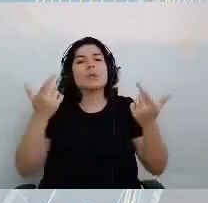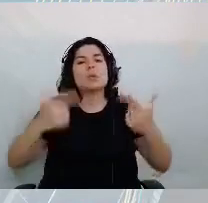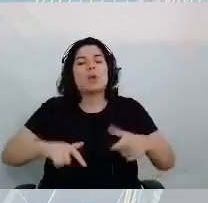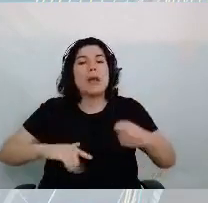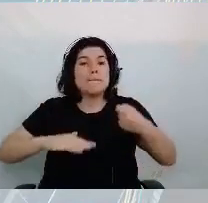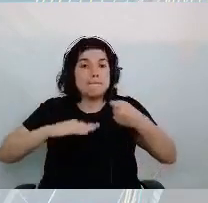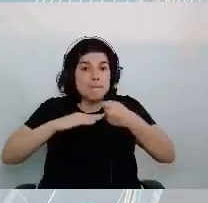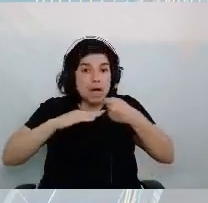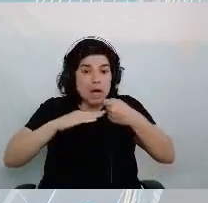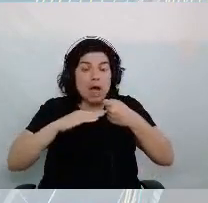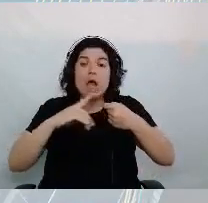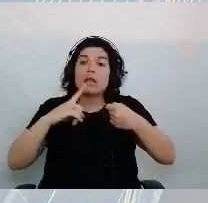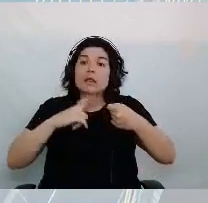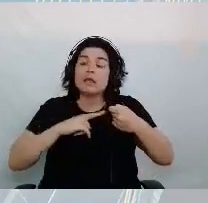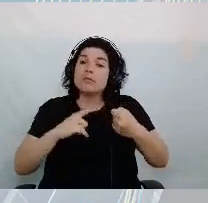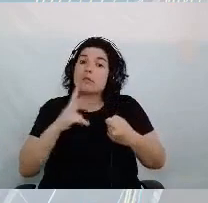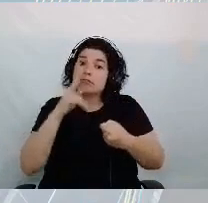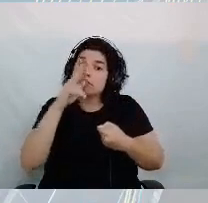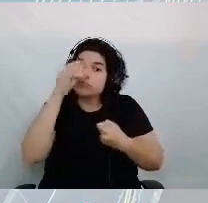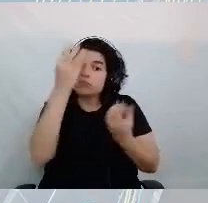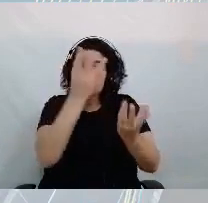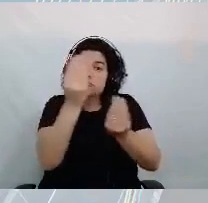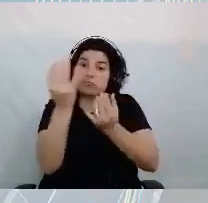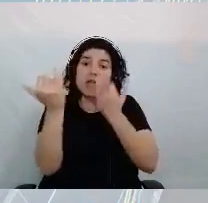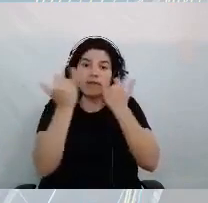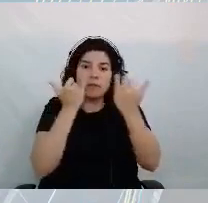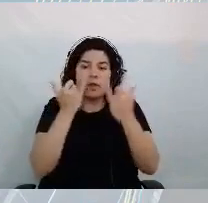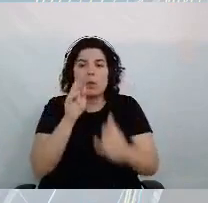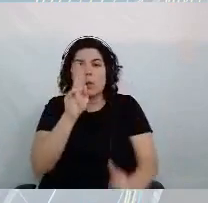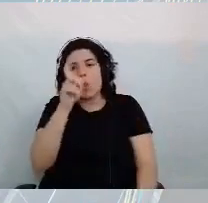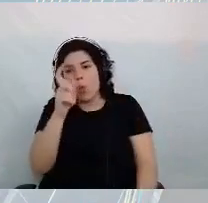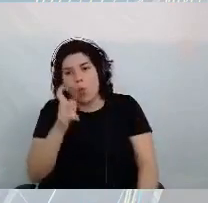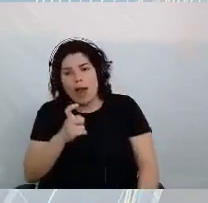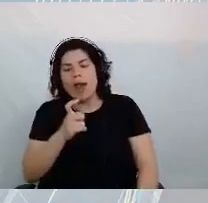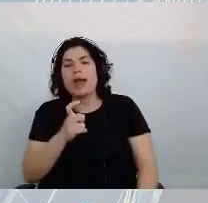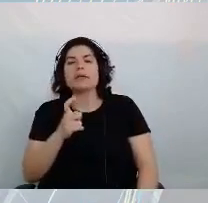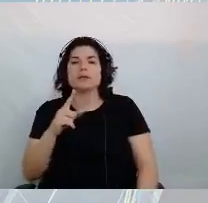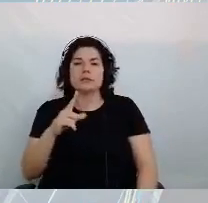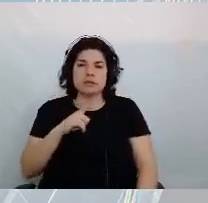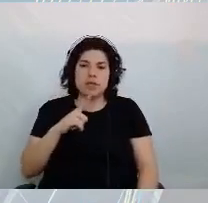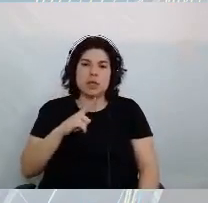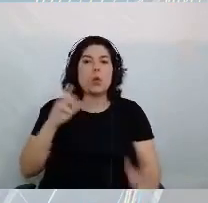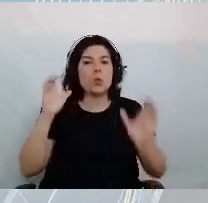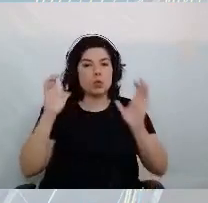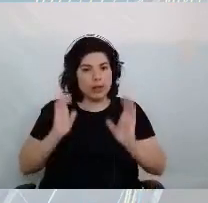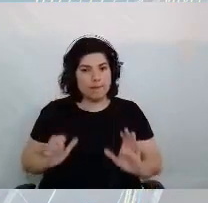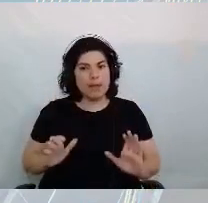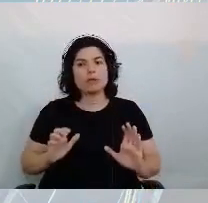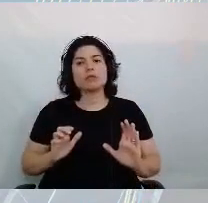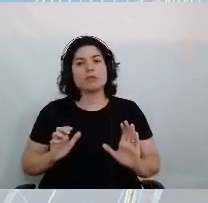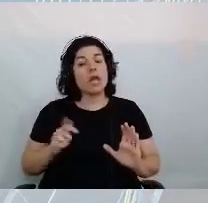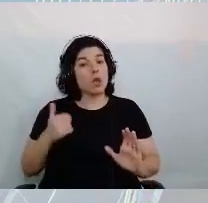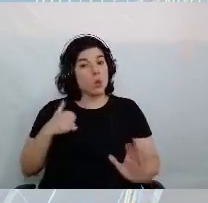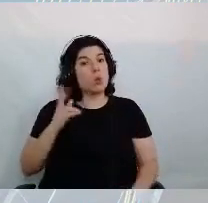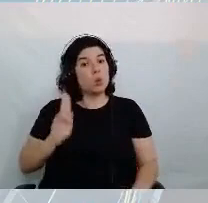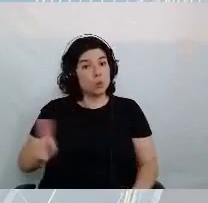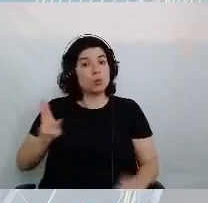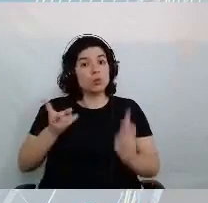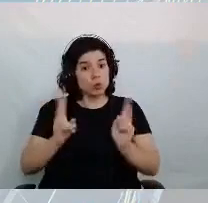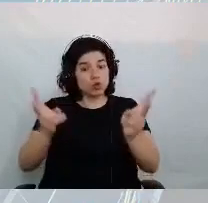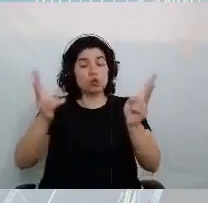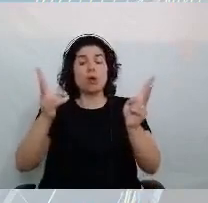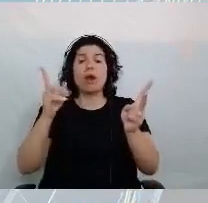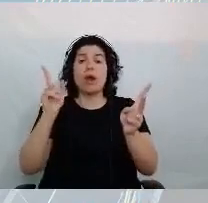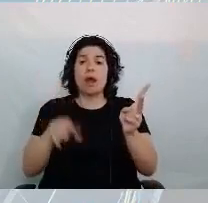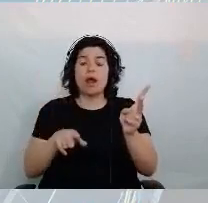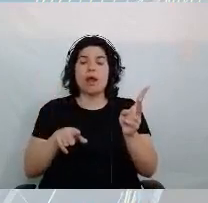robusto na área de UX, de usabilidade, de comportamentos. Então, eu ainda utilizei muito